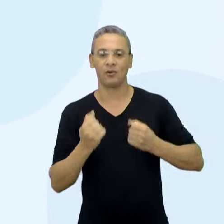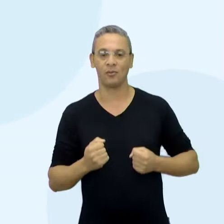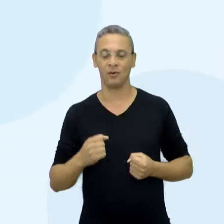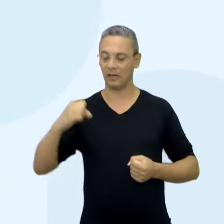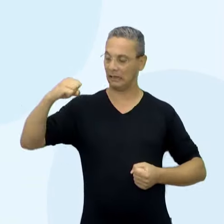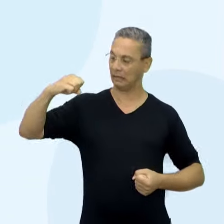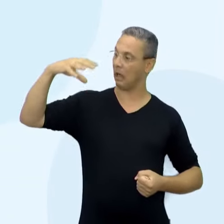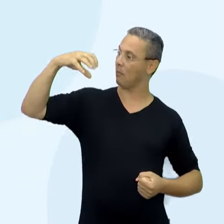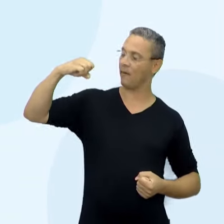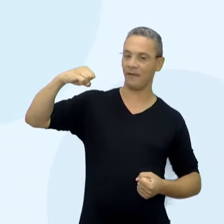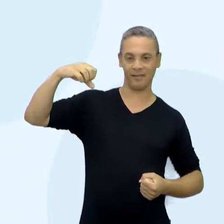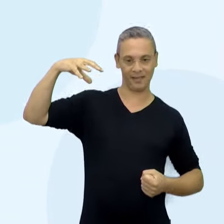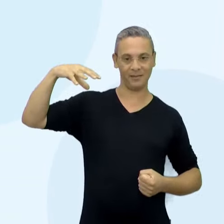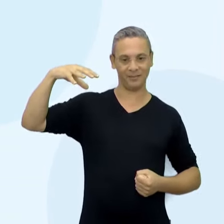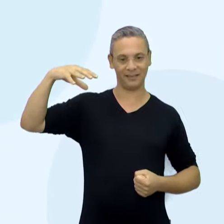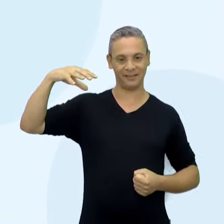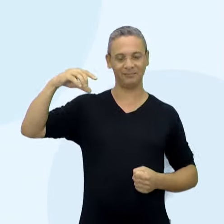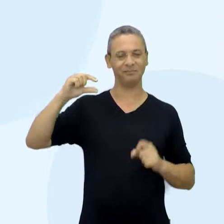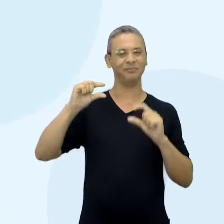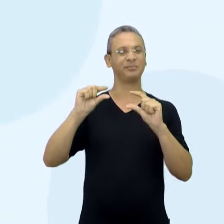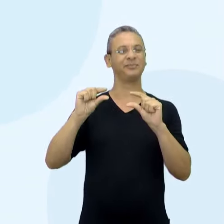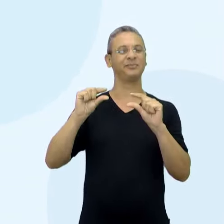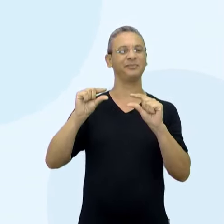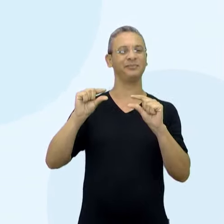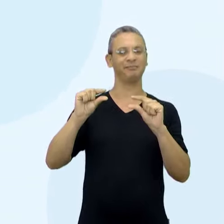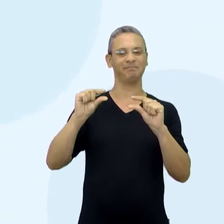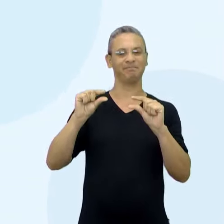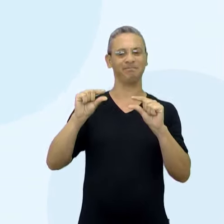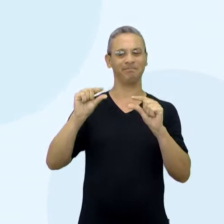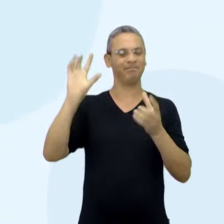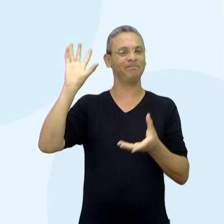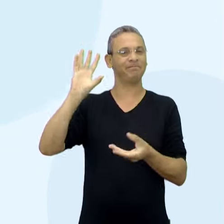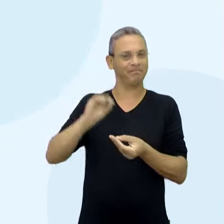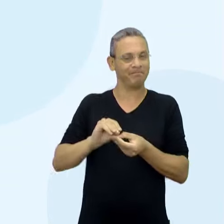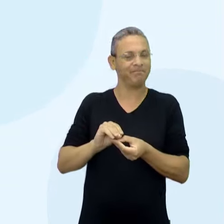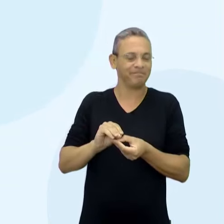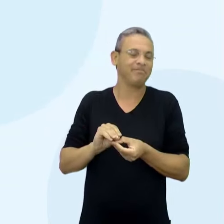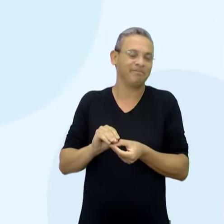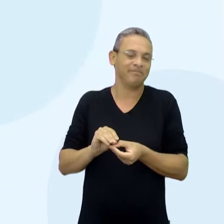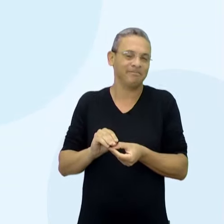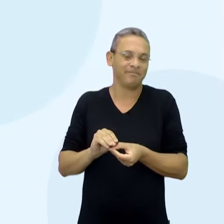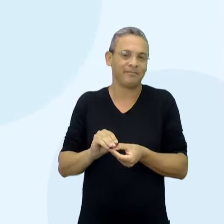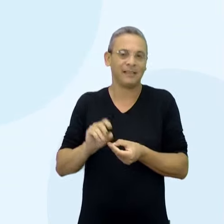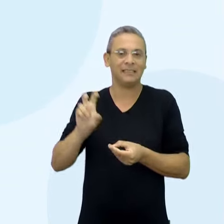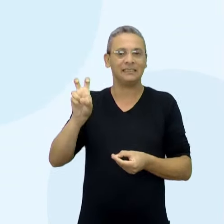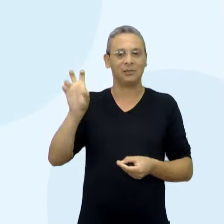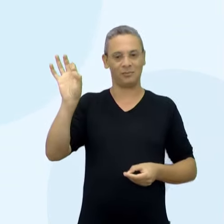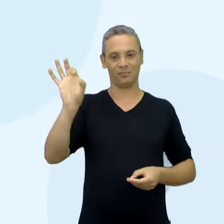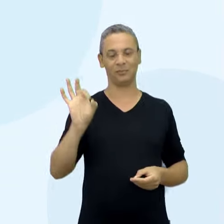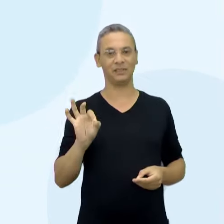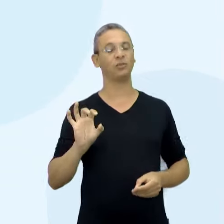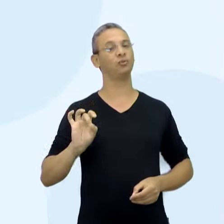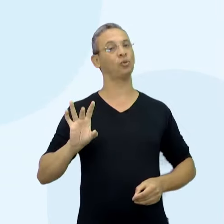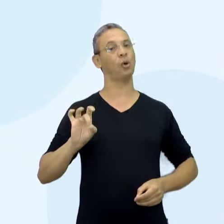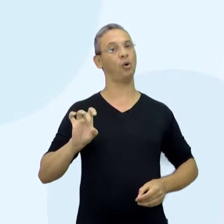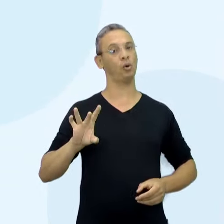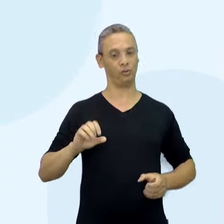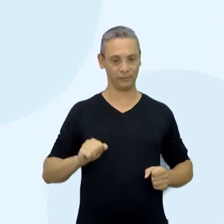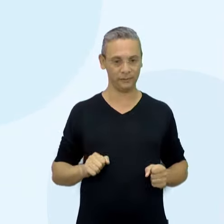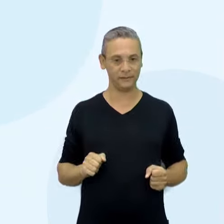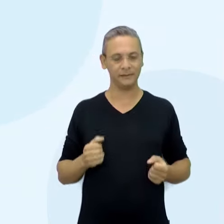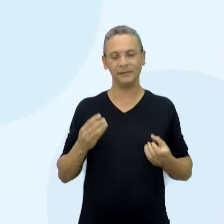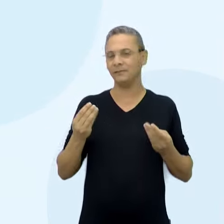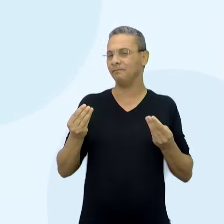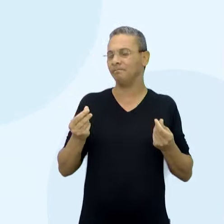lâmpada incandescente é muito pequena, conclusão que nós chegamos aí juntos, cerca de 5% apenas. E aí eu